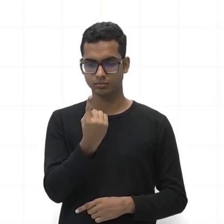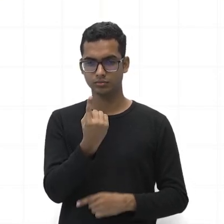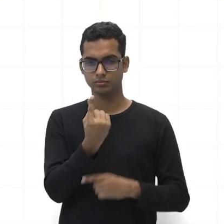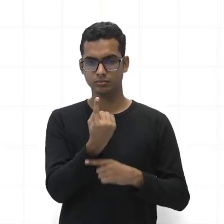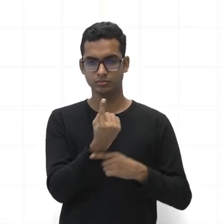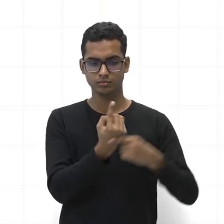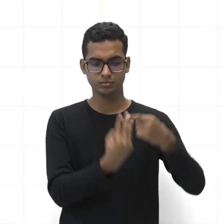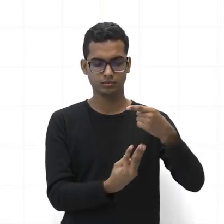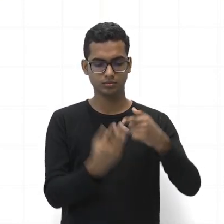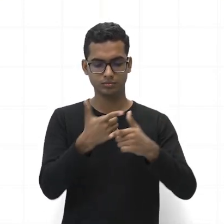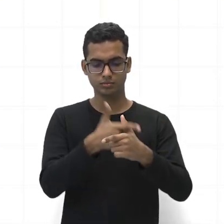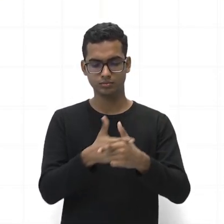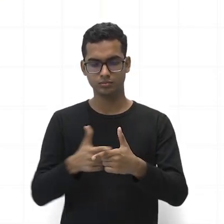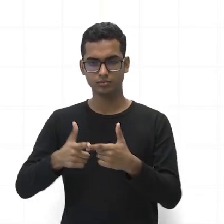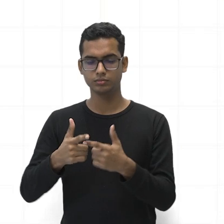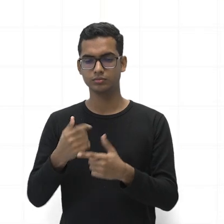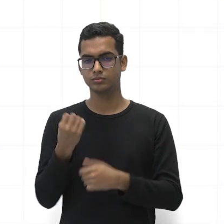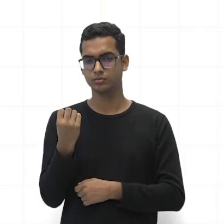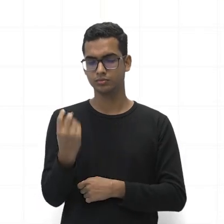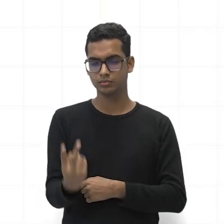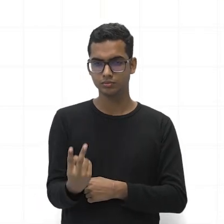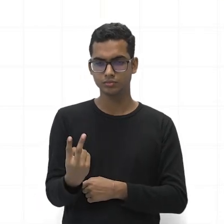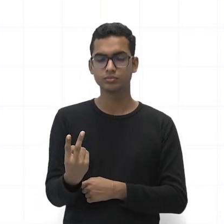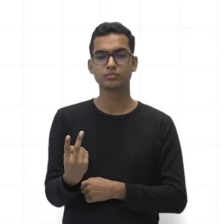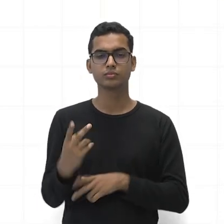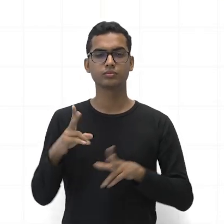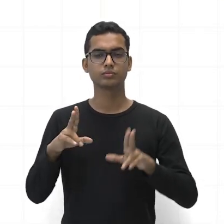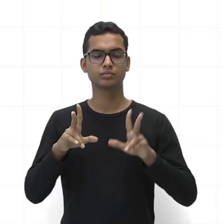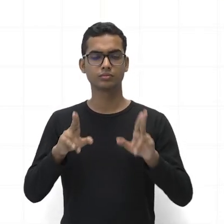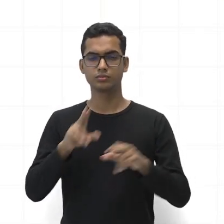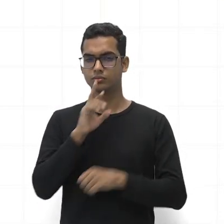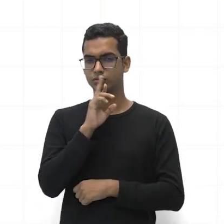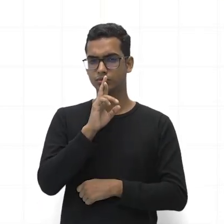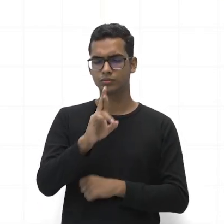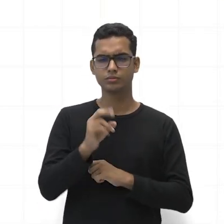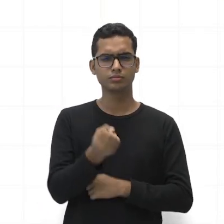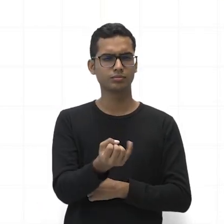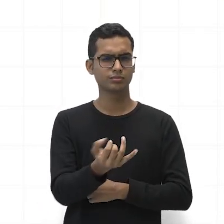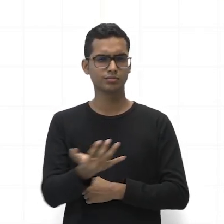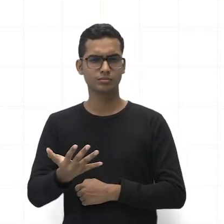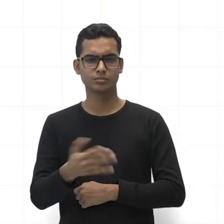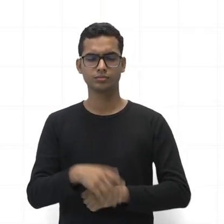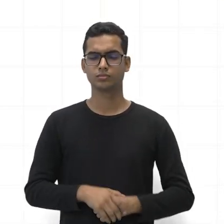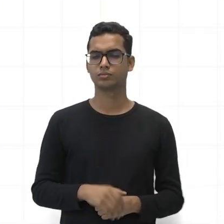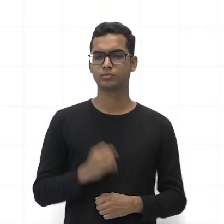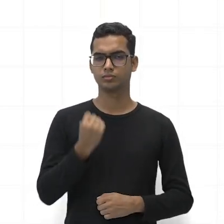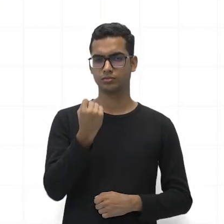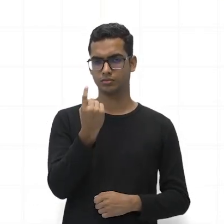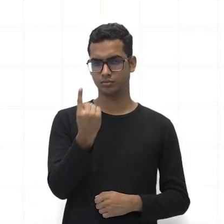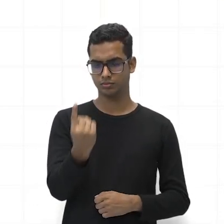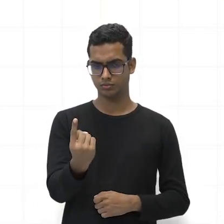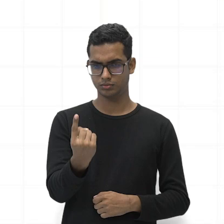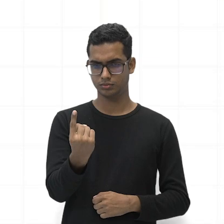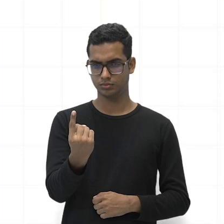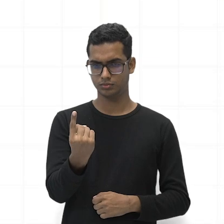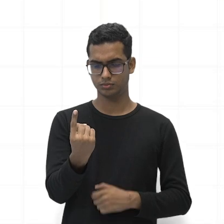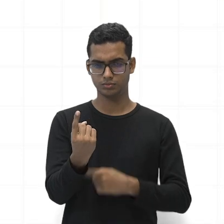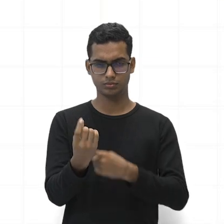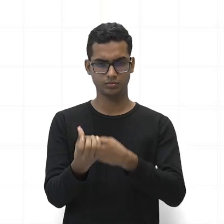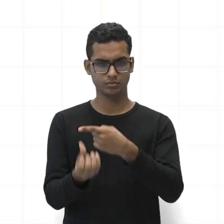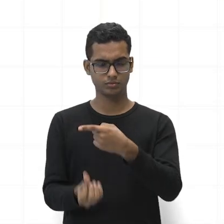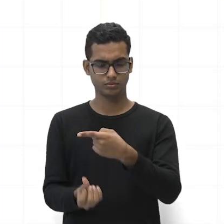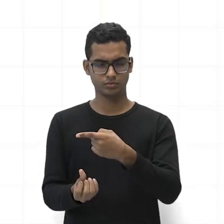tem visualmente, não tendo mais a imagem, né, podemos fazer da seguinte maneira que o professor mostrou aqui para você. Tá legal? Repete